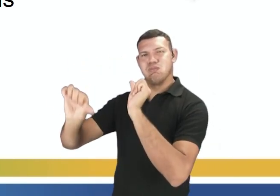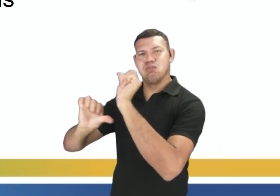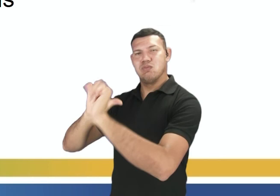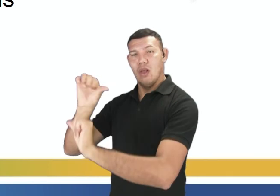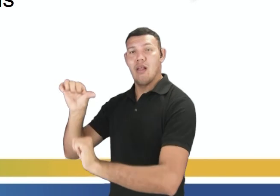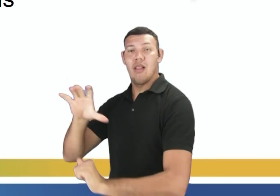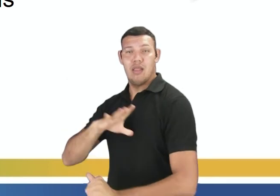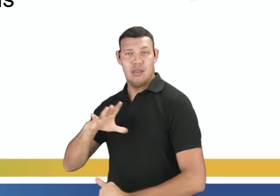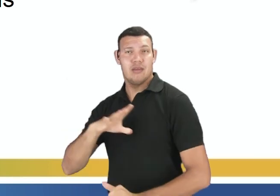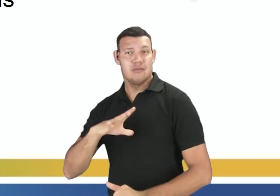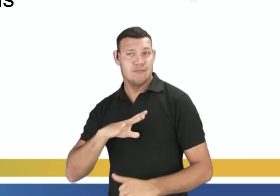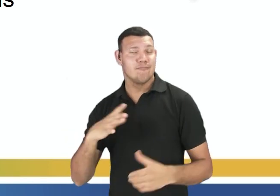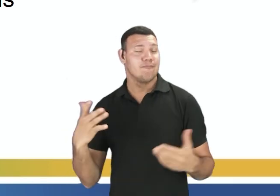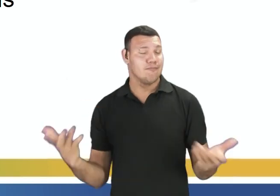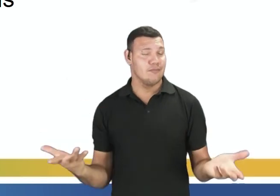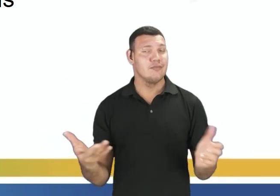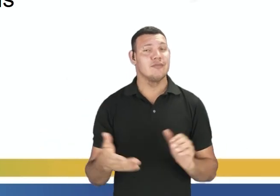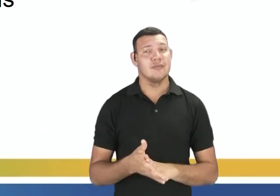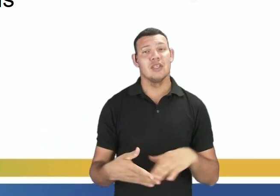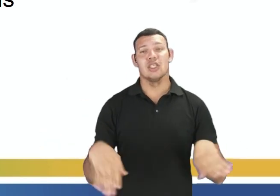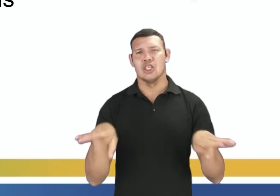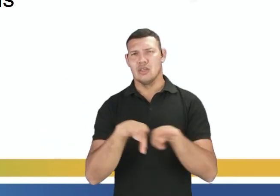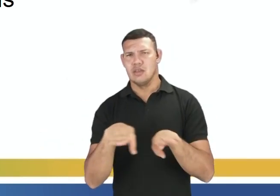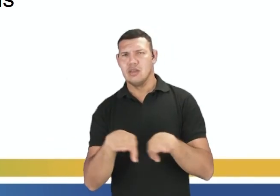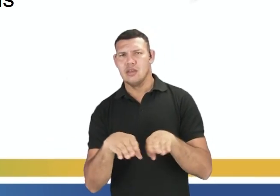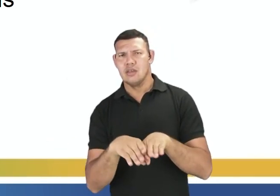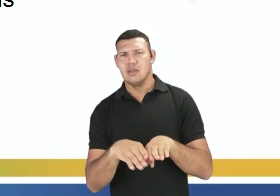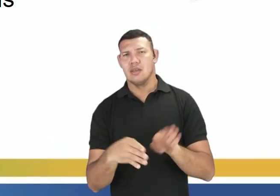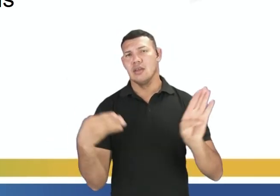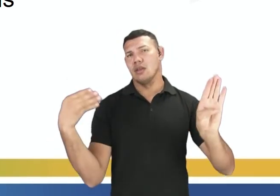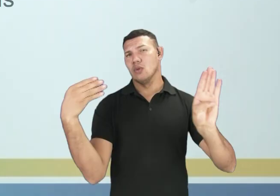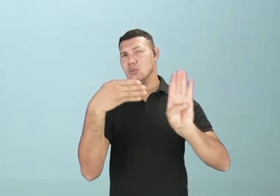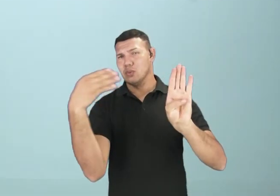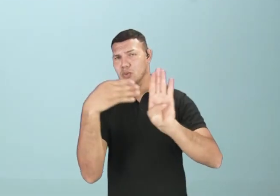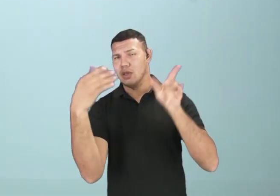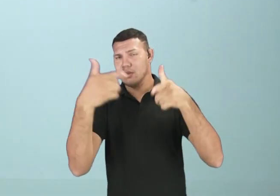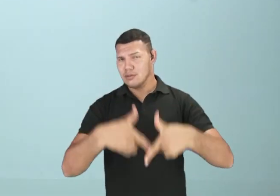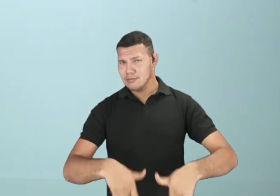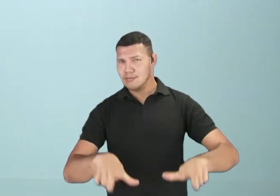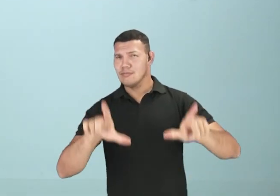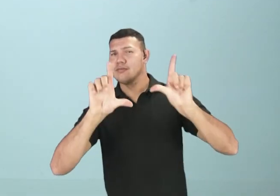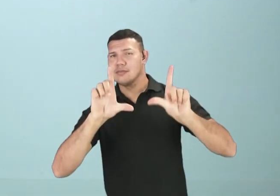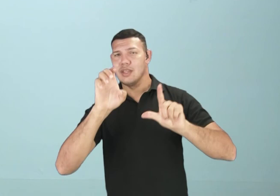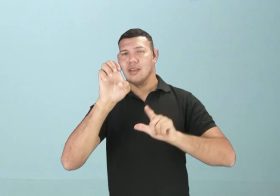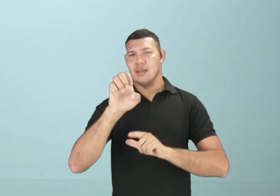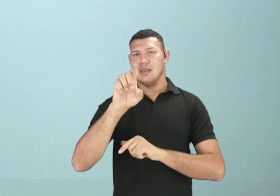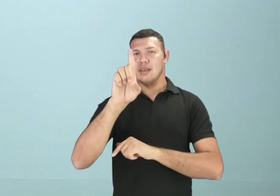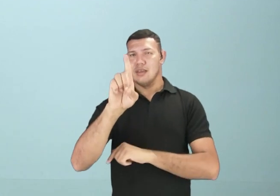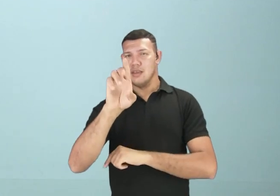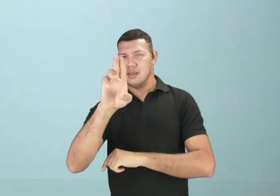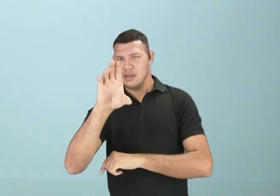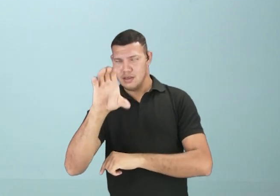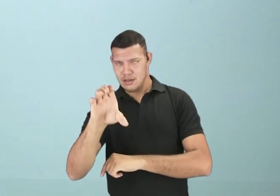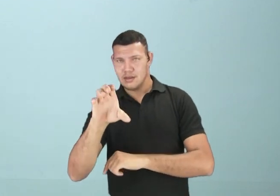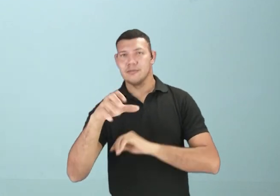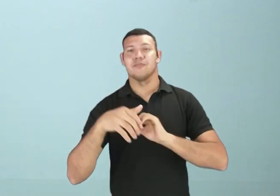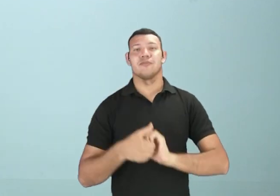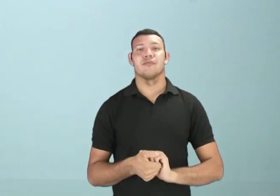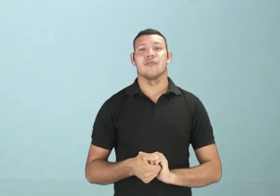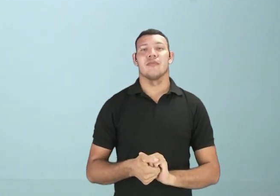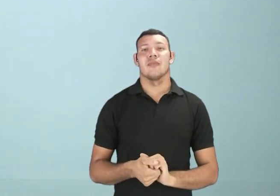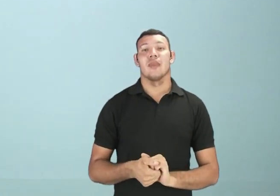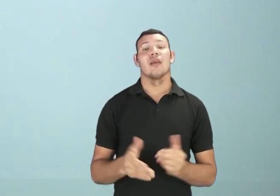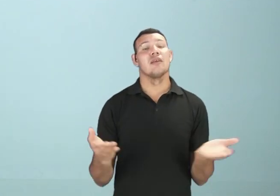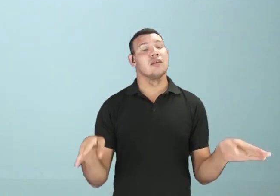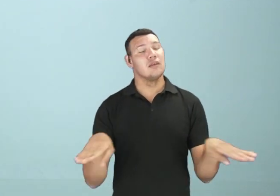do tempo. Além disso, você pode acessar a plataforma Eduque, né, e você vai ter esse conteúdo na íntegra, e também